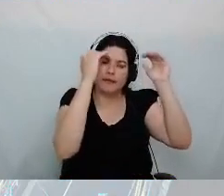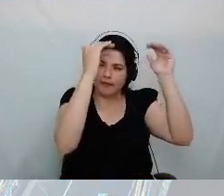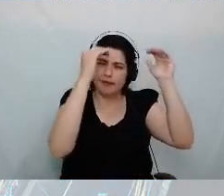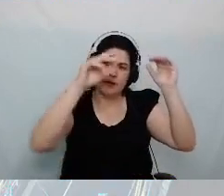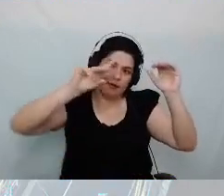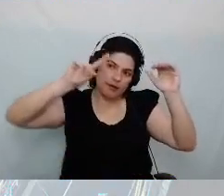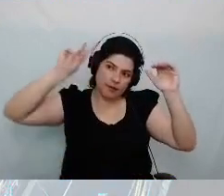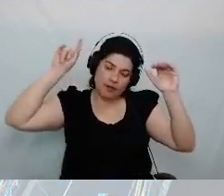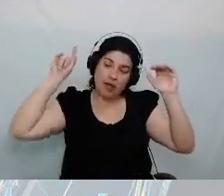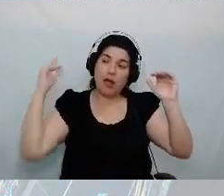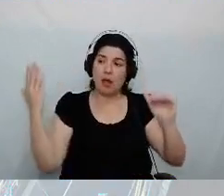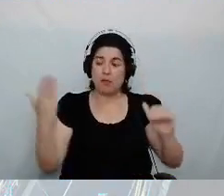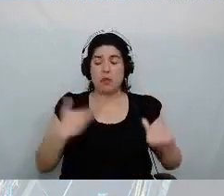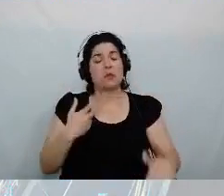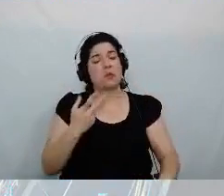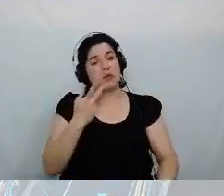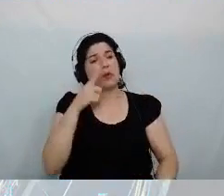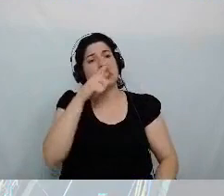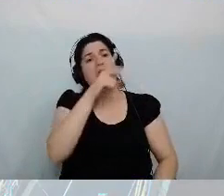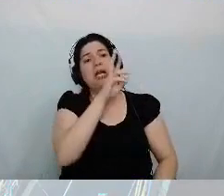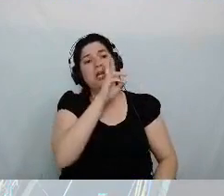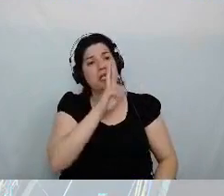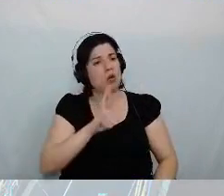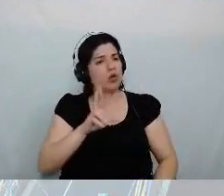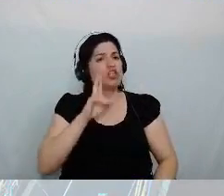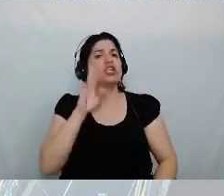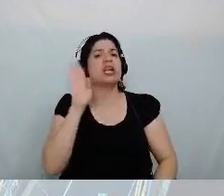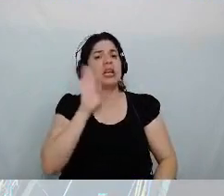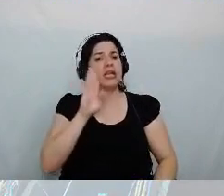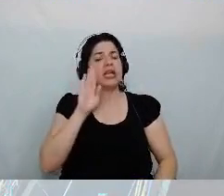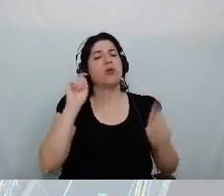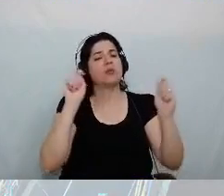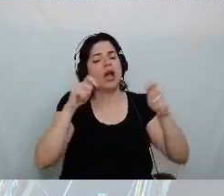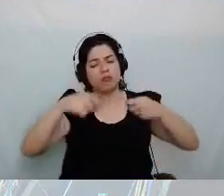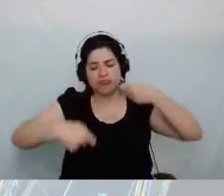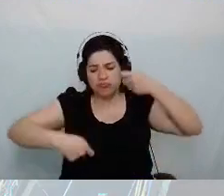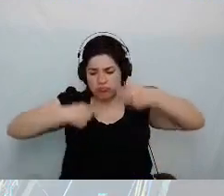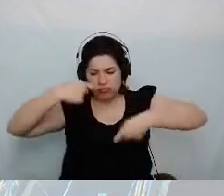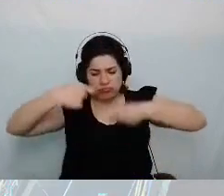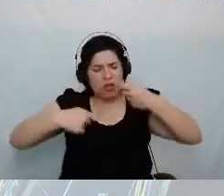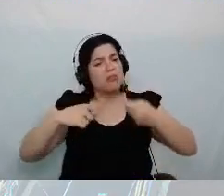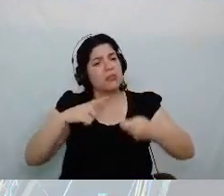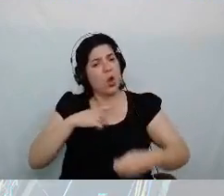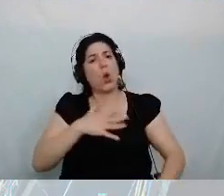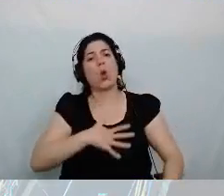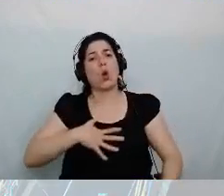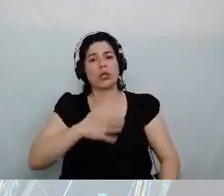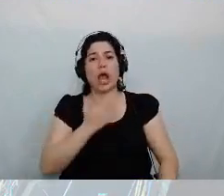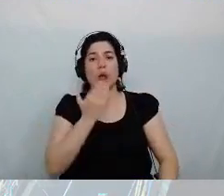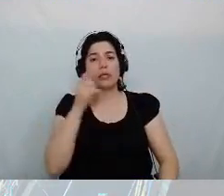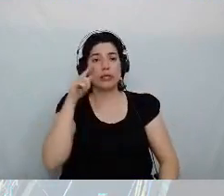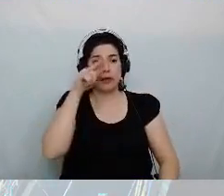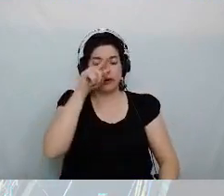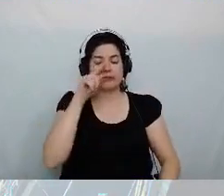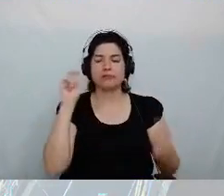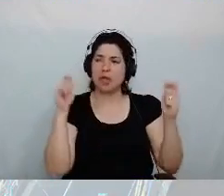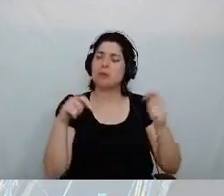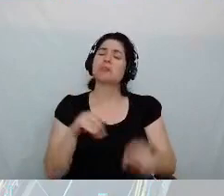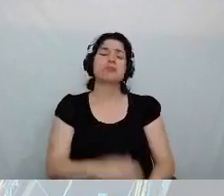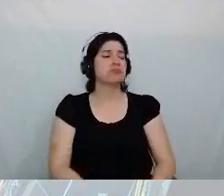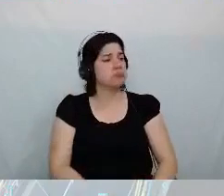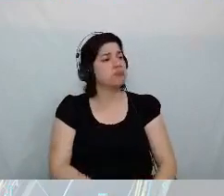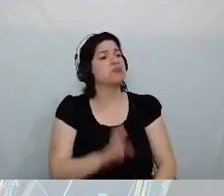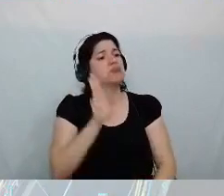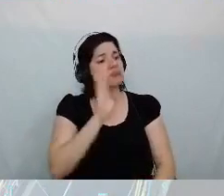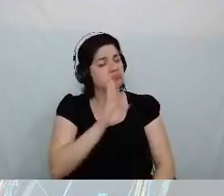amigo falou, pô, Terraço Itália é um restaurante legal para jantar e tem um prato lá que você vai curtir pra caramba, tal, não sei o quê. Eu falei, legal, quero